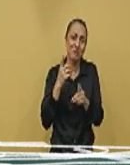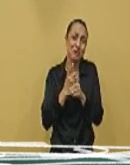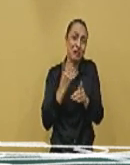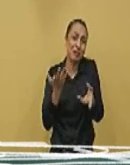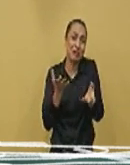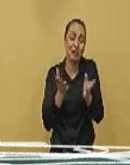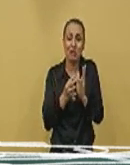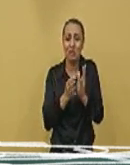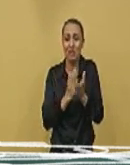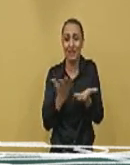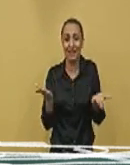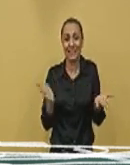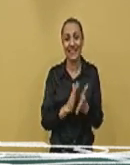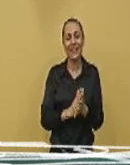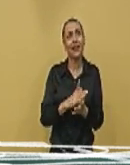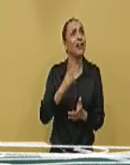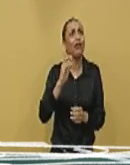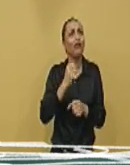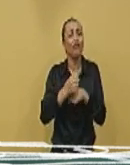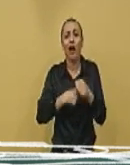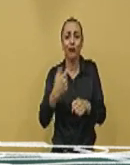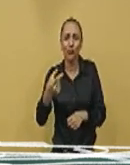foi em 2005, foi 2005.